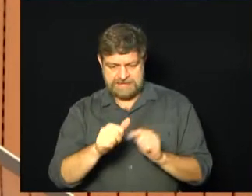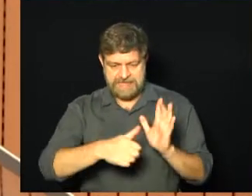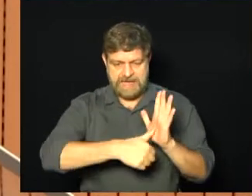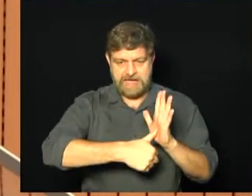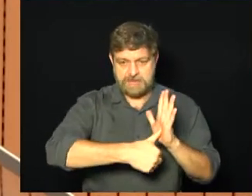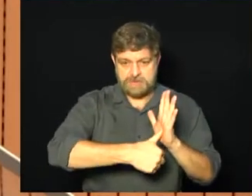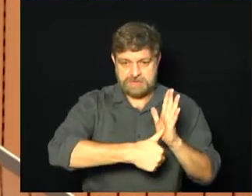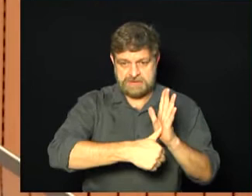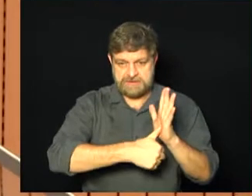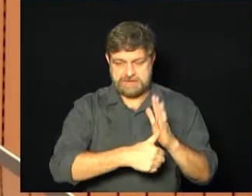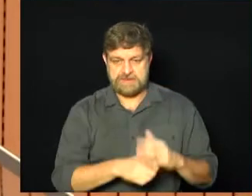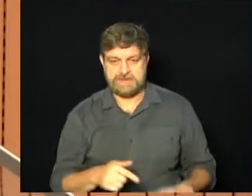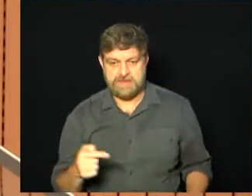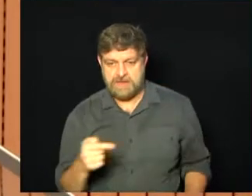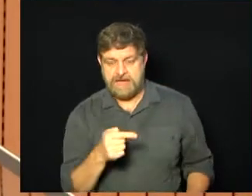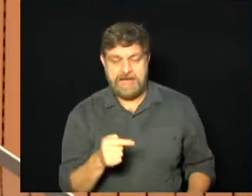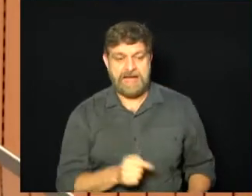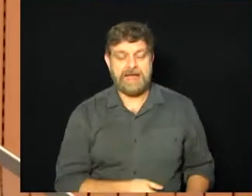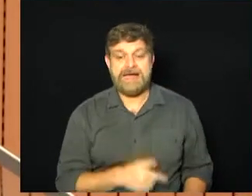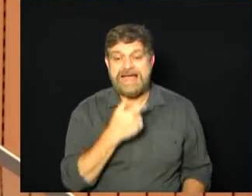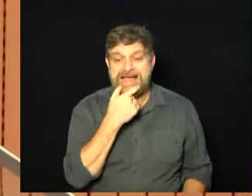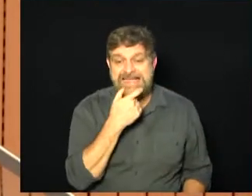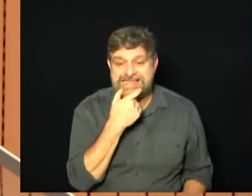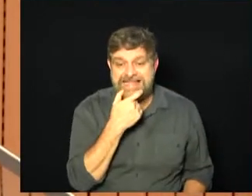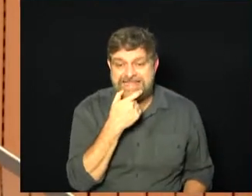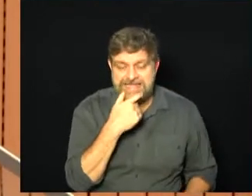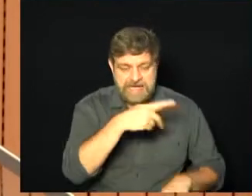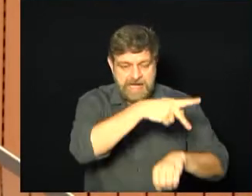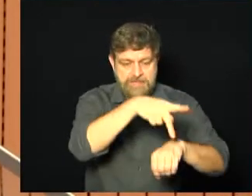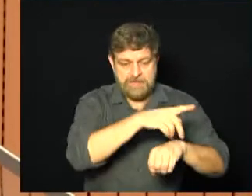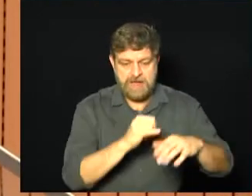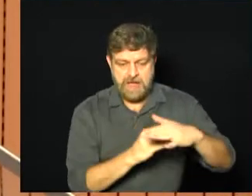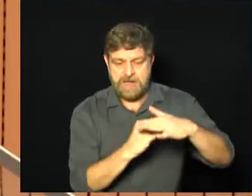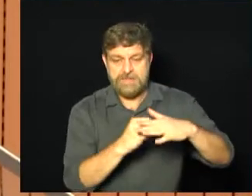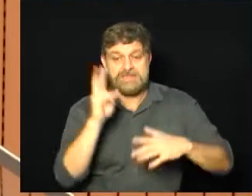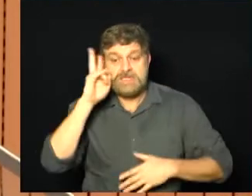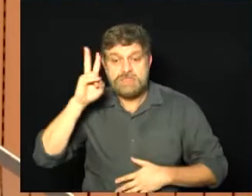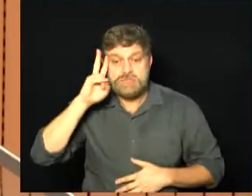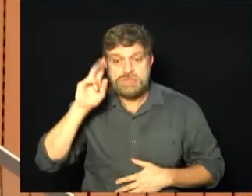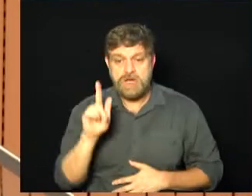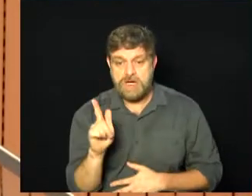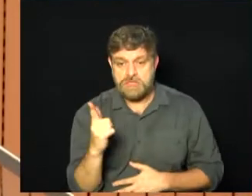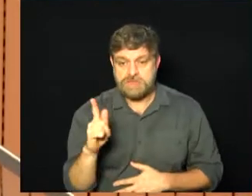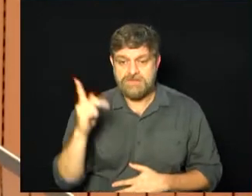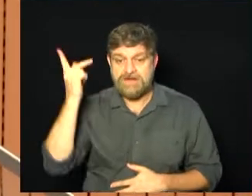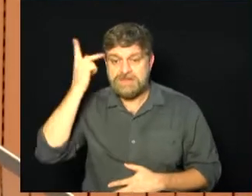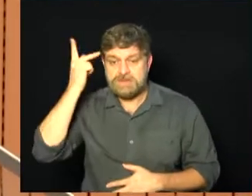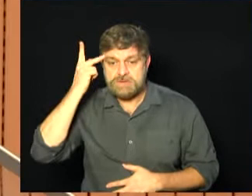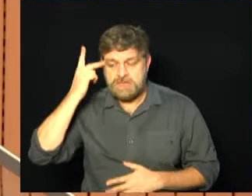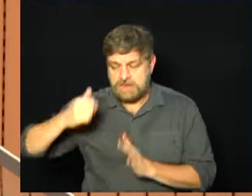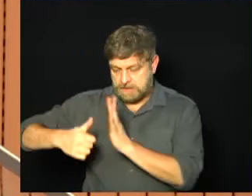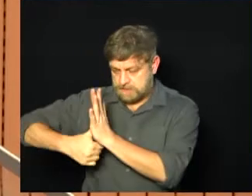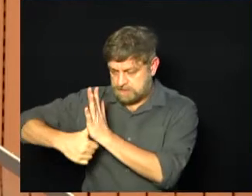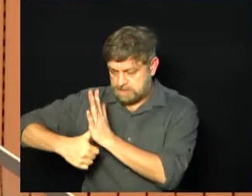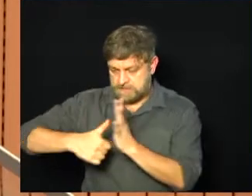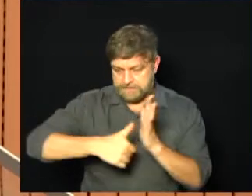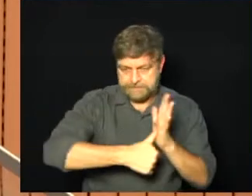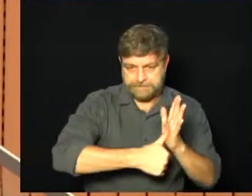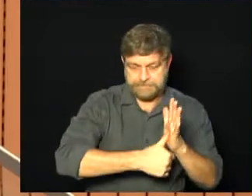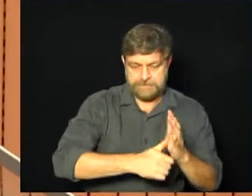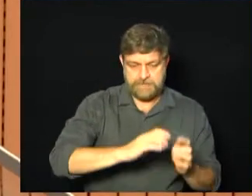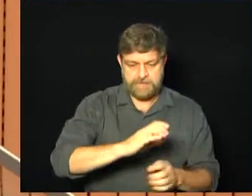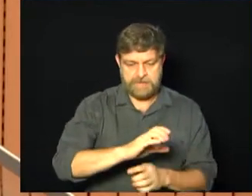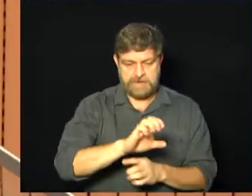Linnean Society de Londres e ao Instituto Histórico e Geográfico de São Paulo, César